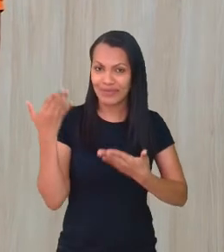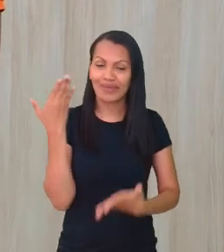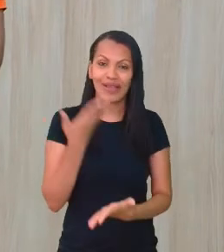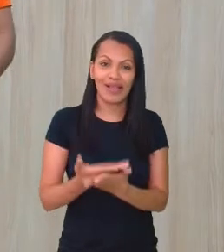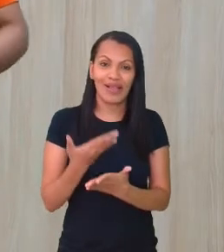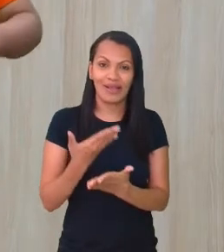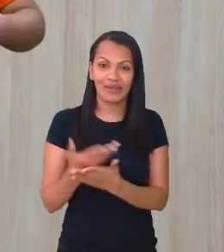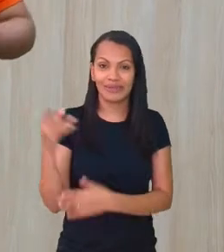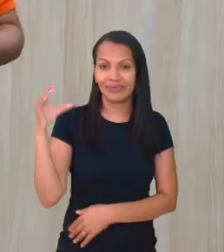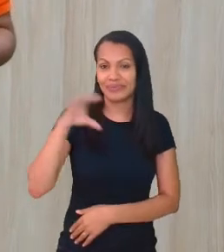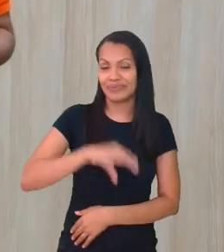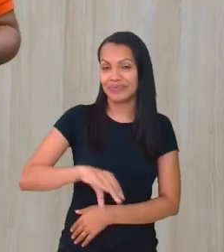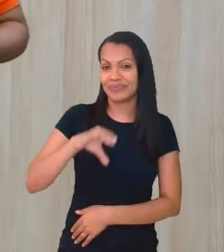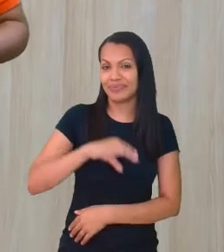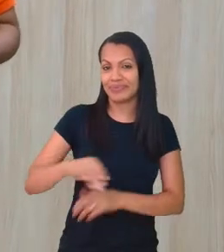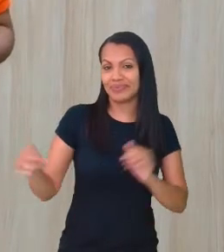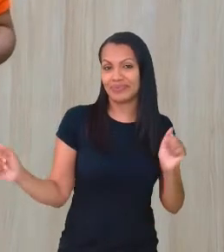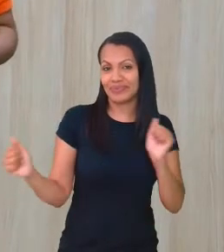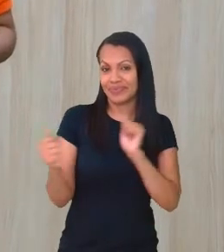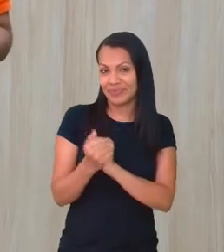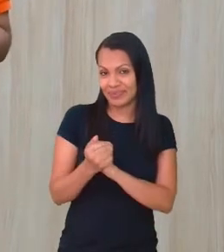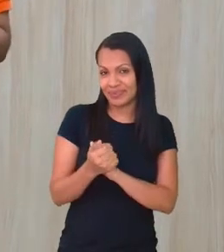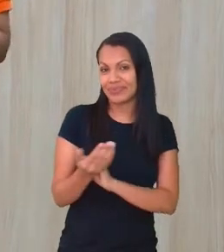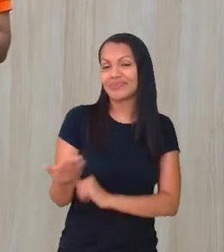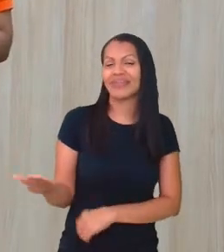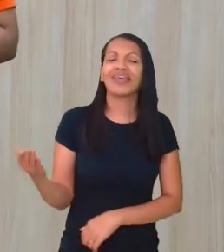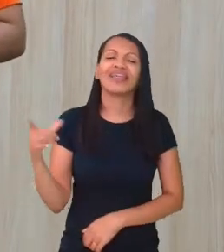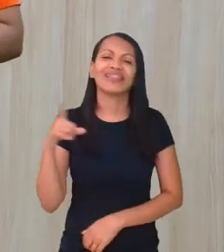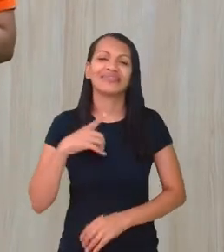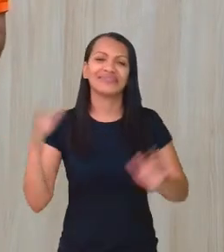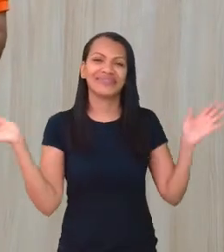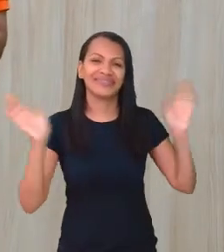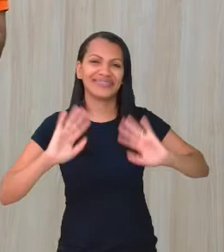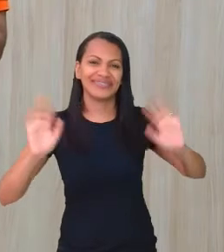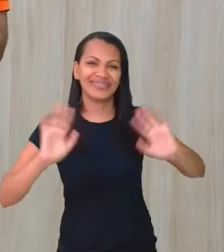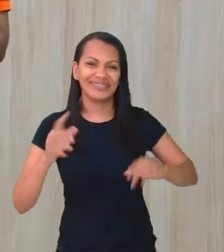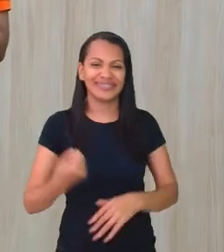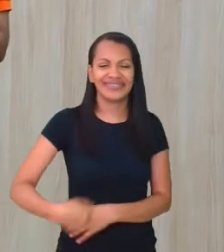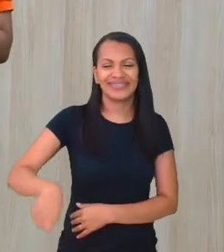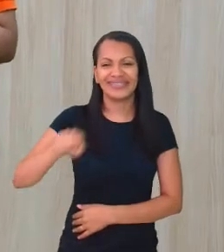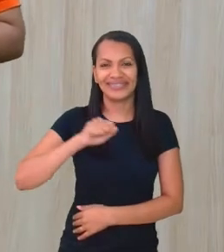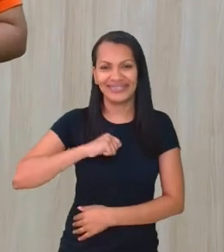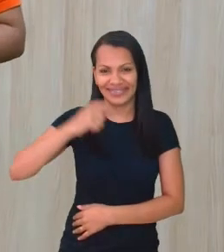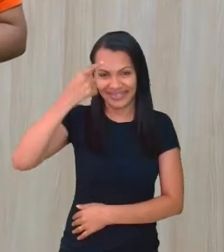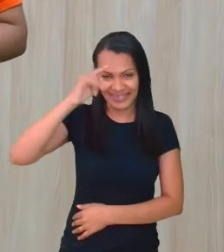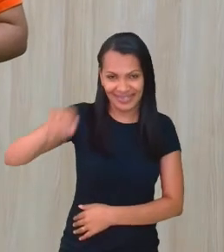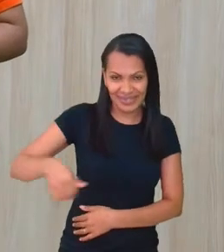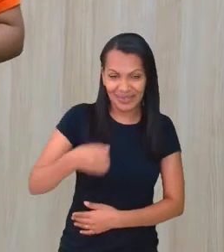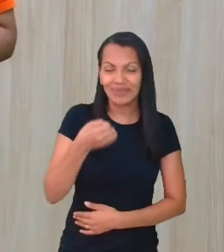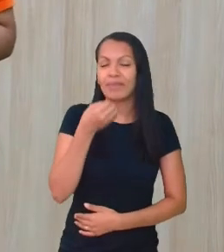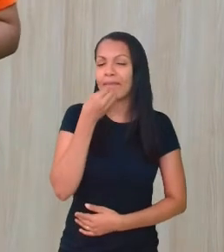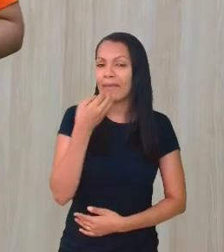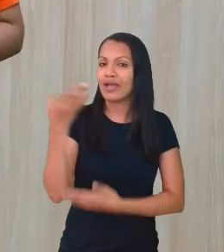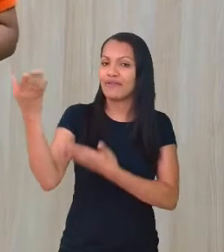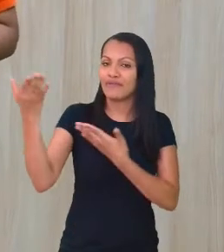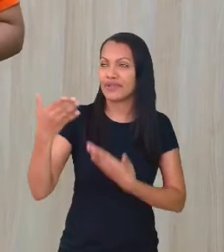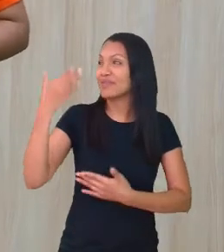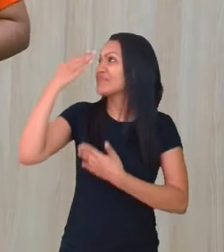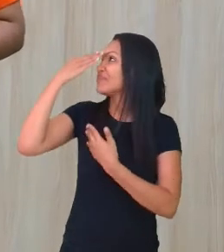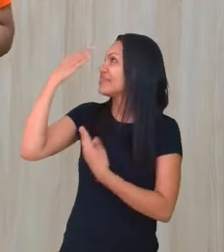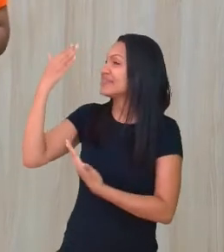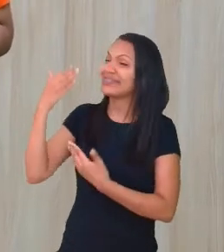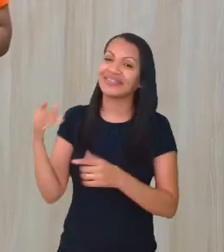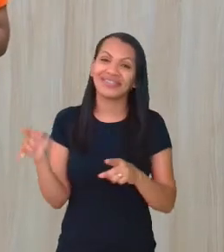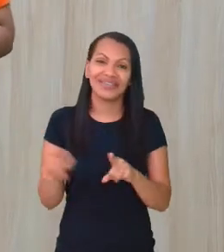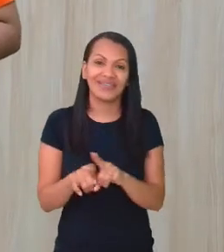aqui do meu ladinho, fazendo companhia, eu tenho Jéssica, nossa intérprete de Libras. Seja muito bem-vinda, Jéssica. E eu também